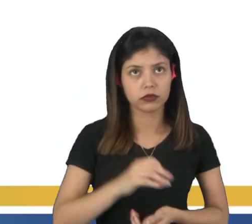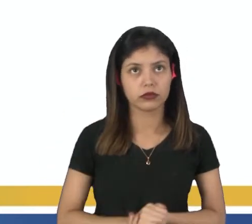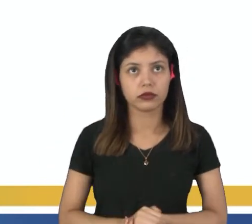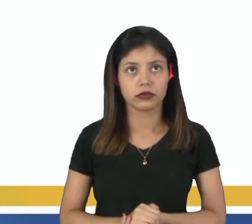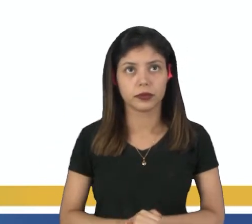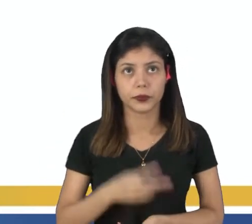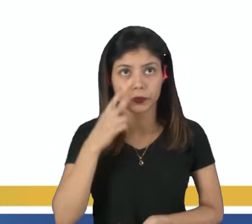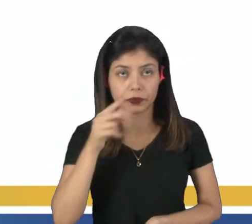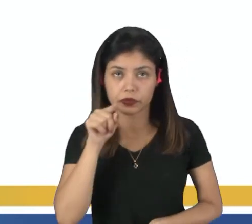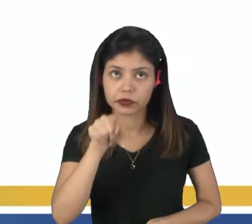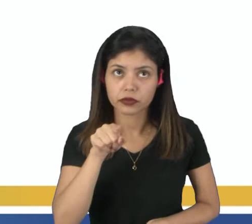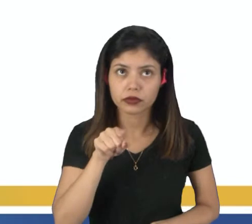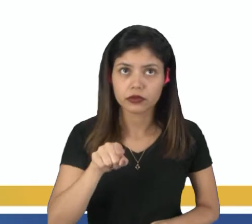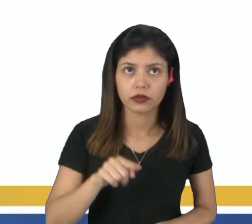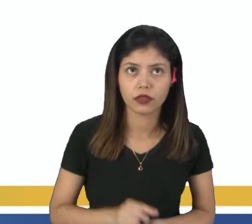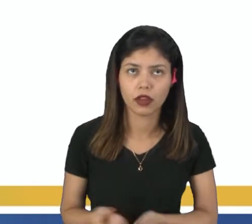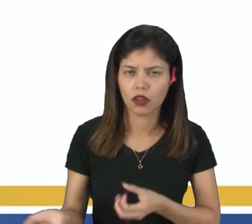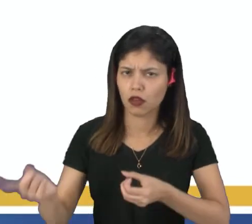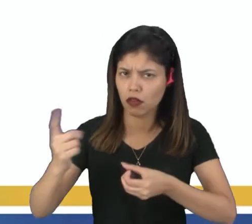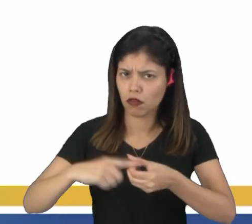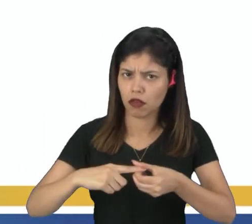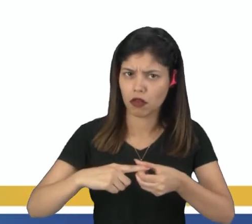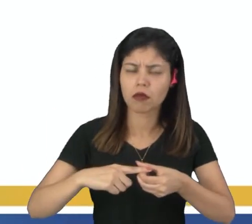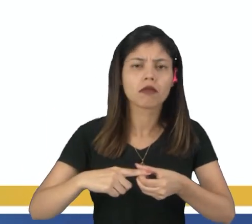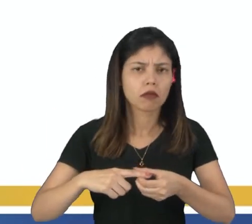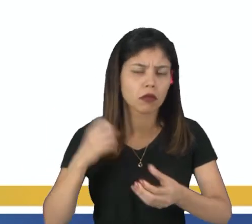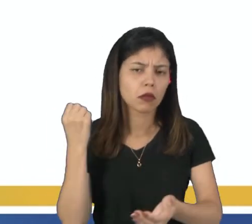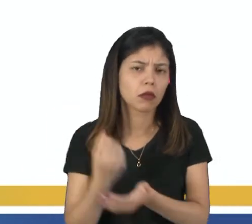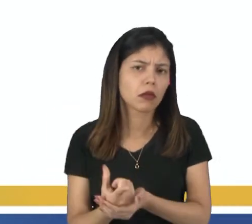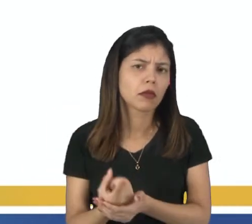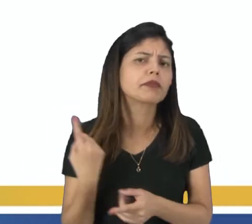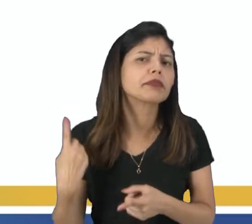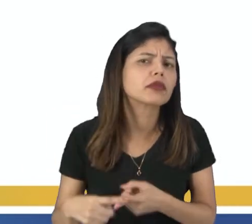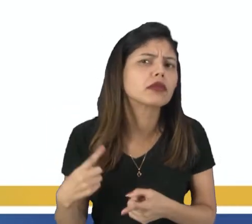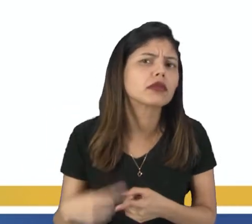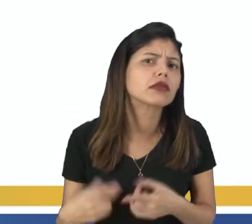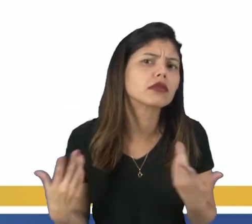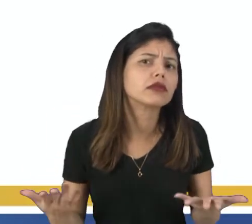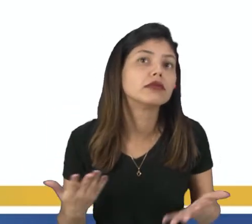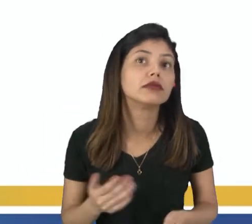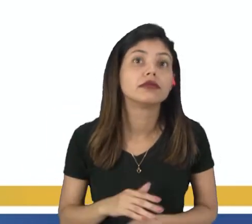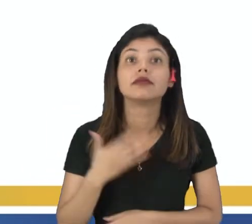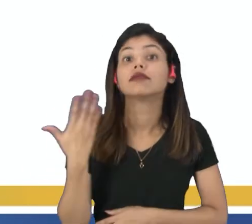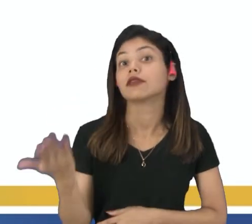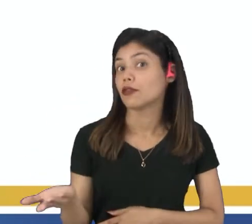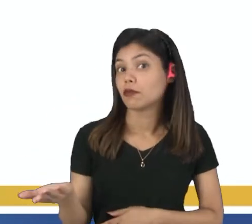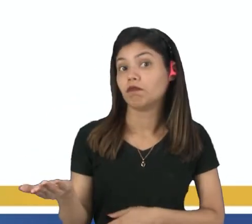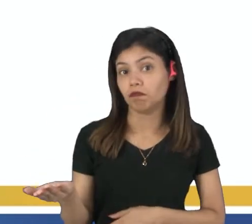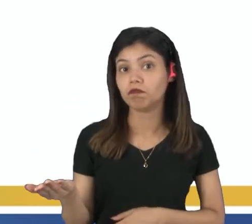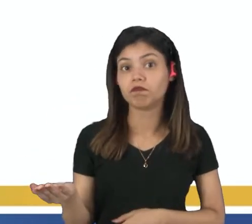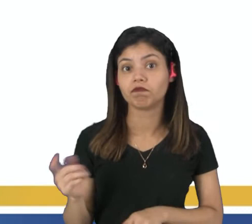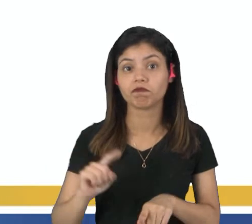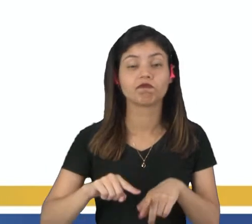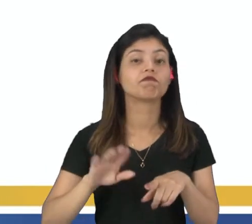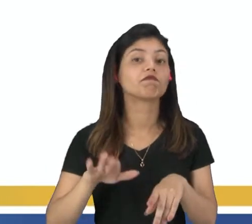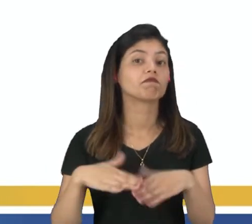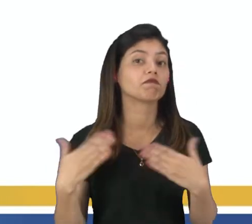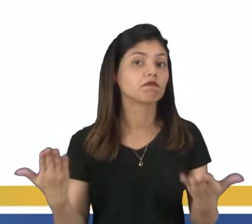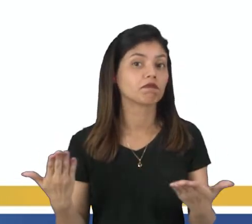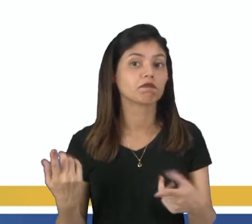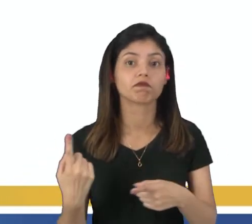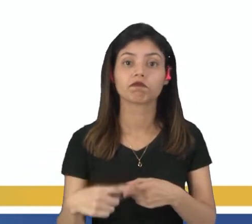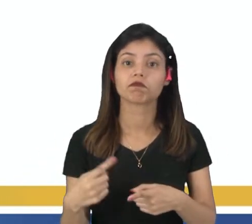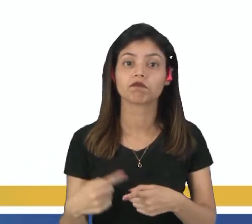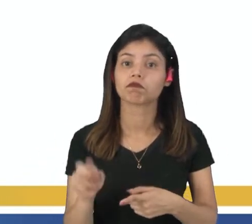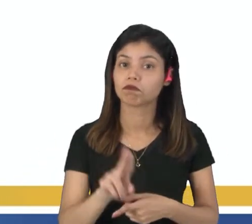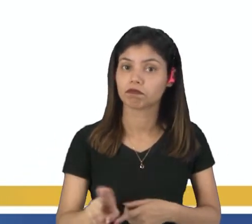Letra A. Você não vai à feira por quê? E aí, qual tipo de porquê iremos colocar